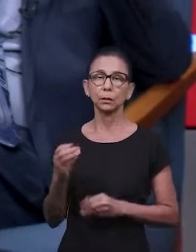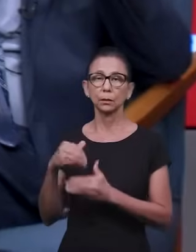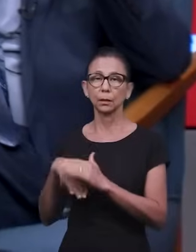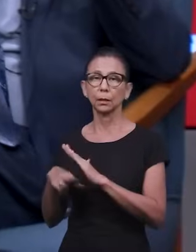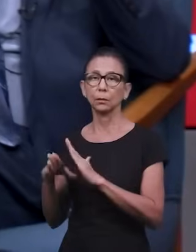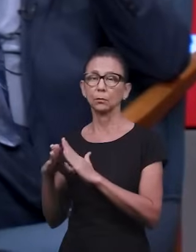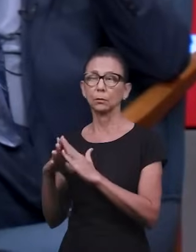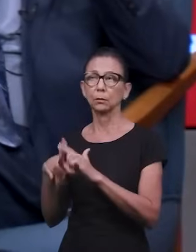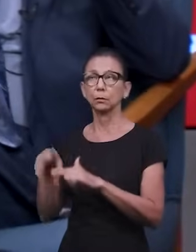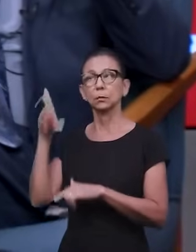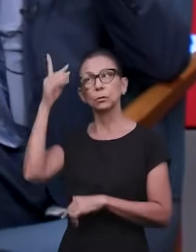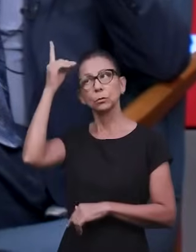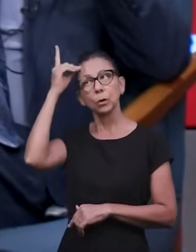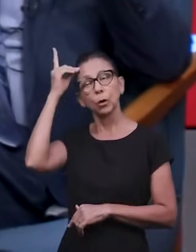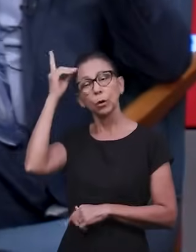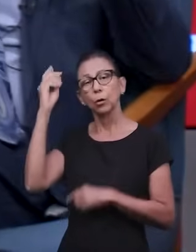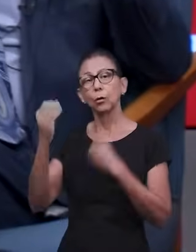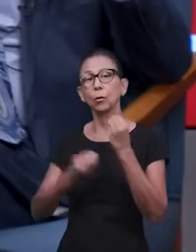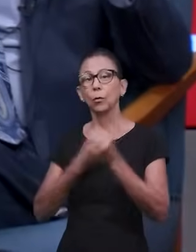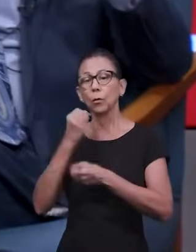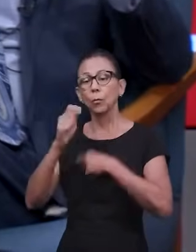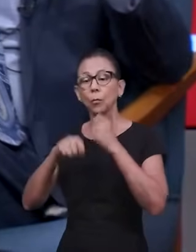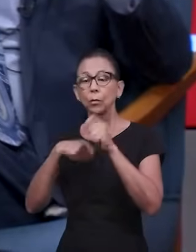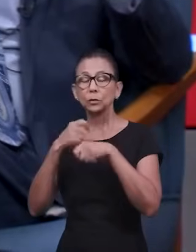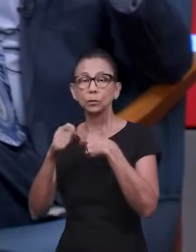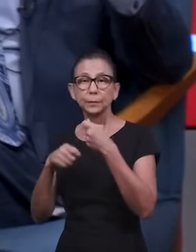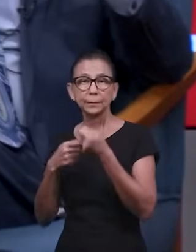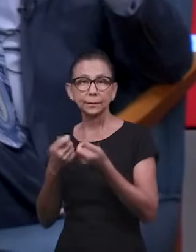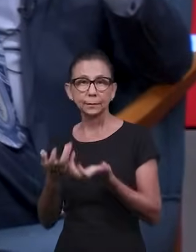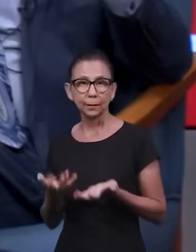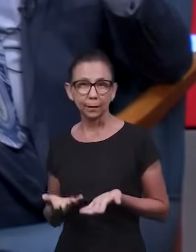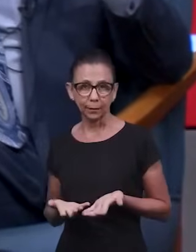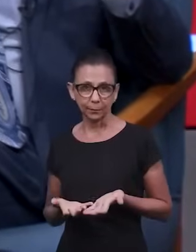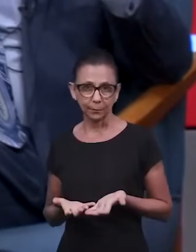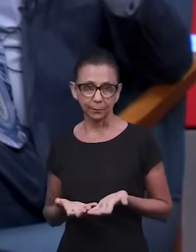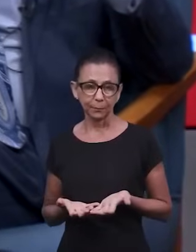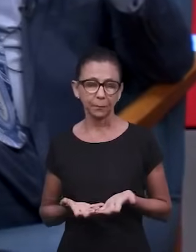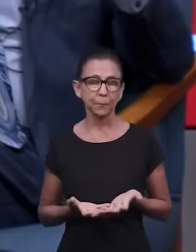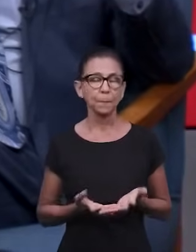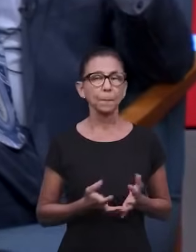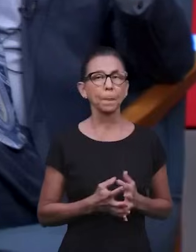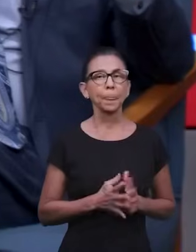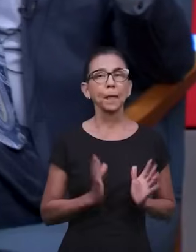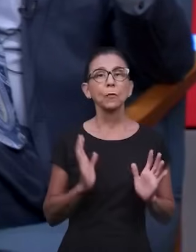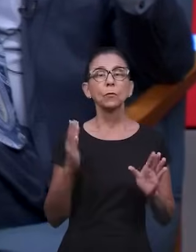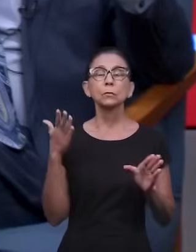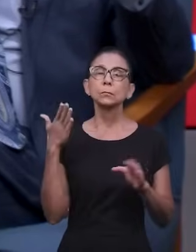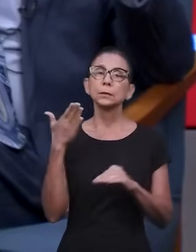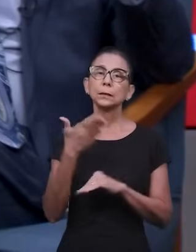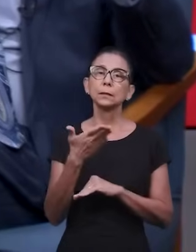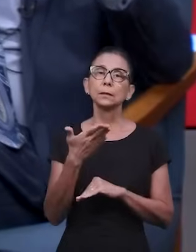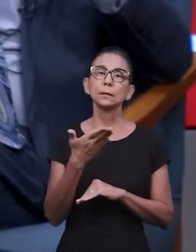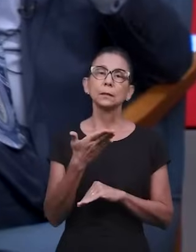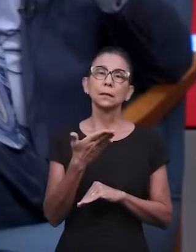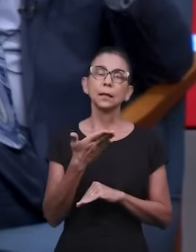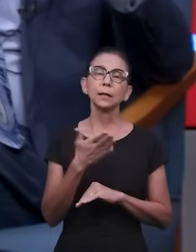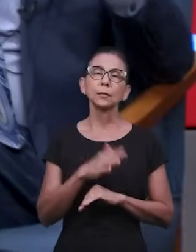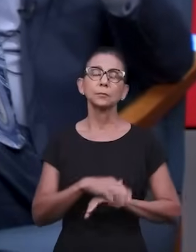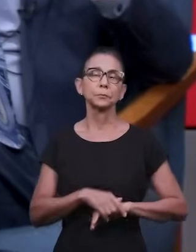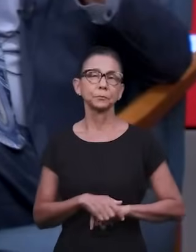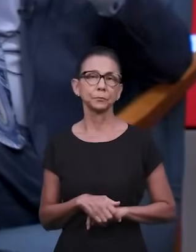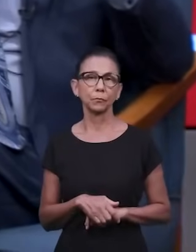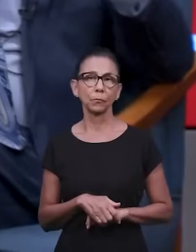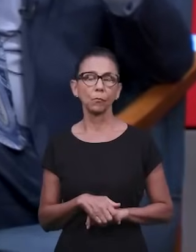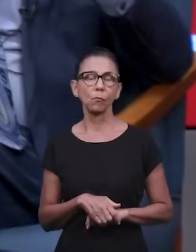dos dons espirituais Mas agora nós vamos fazer uma outra abordagem mas dentro